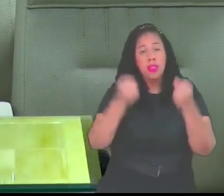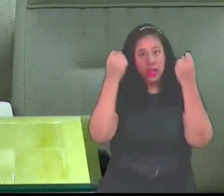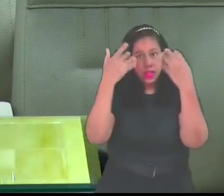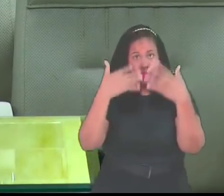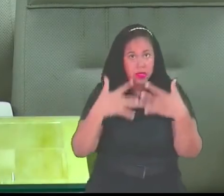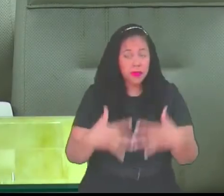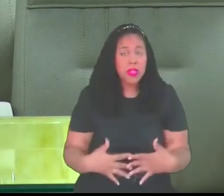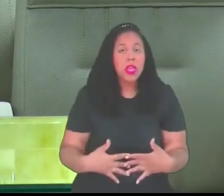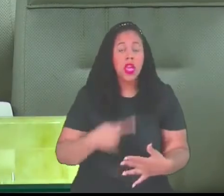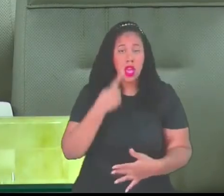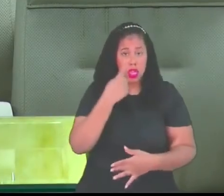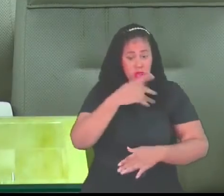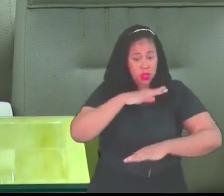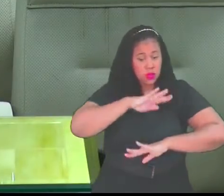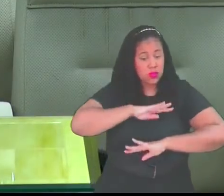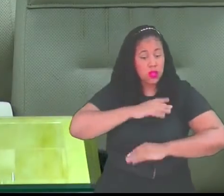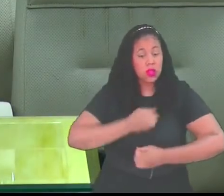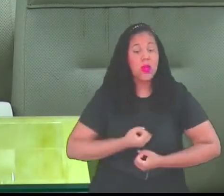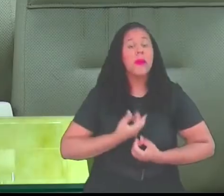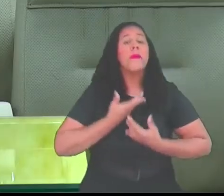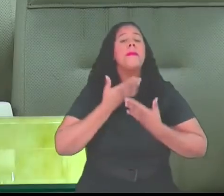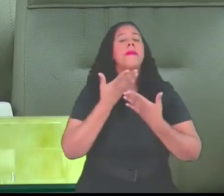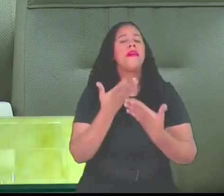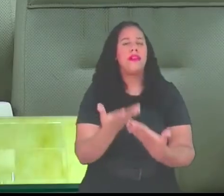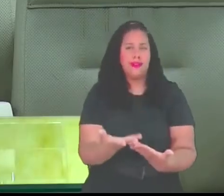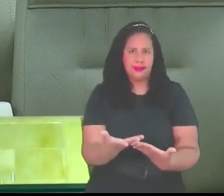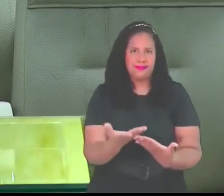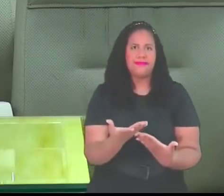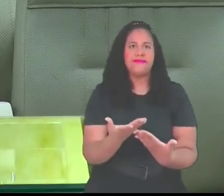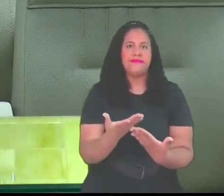forma poética